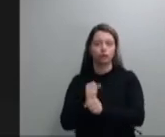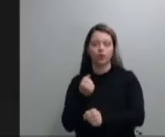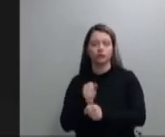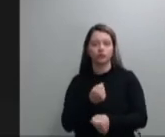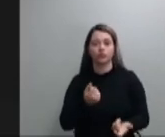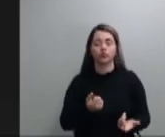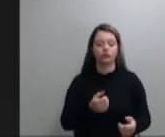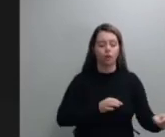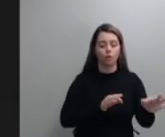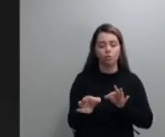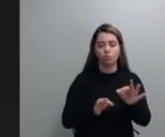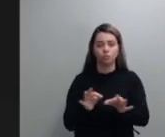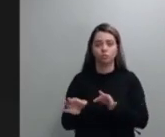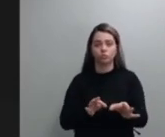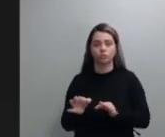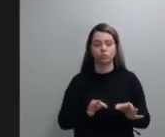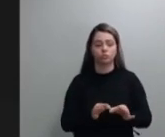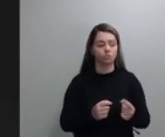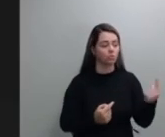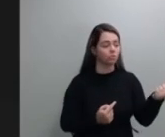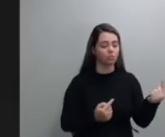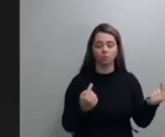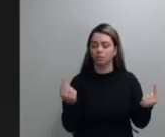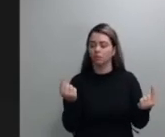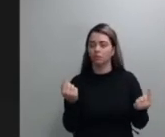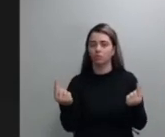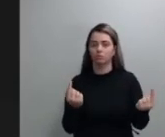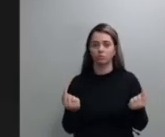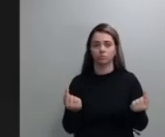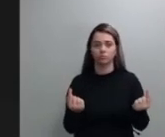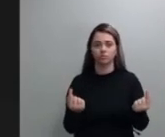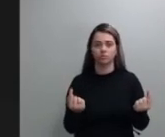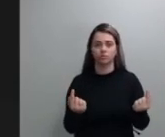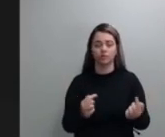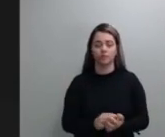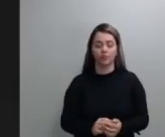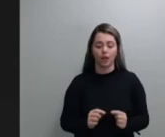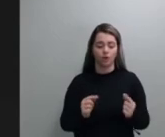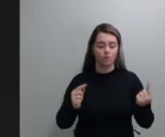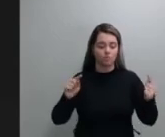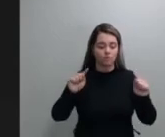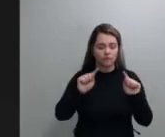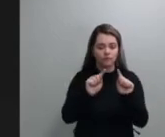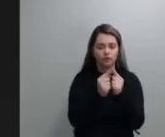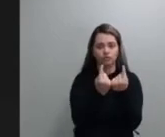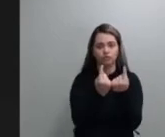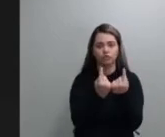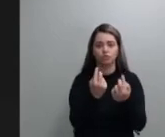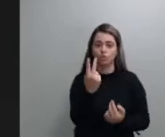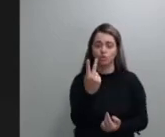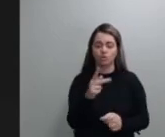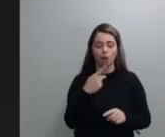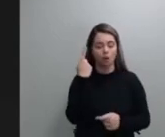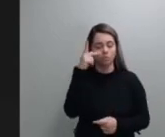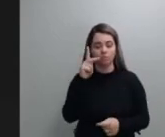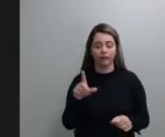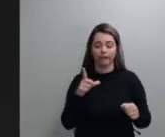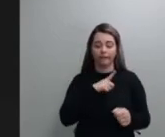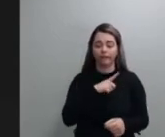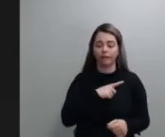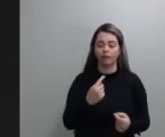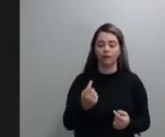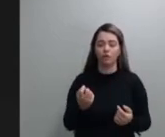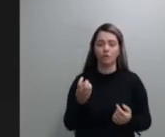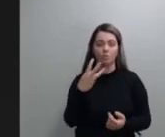ou a criação de uma terceira empresa uma fusão de duas para criar uma terceira que não se concretiza no ato registrado no registro de